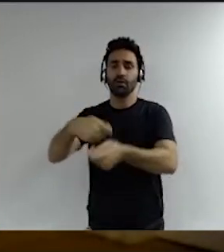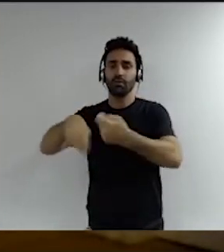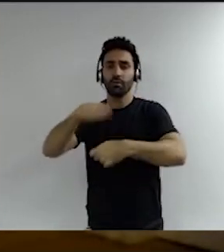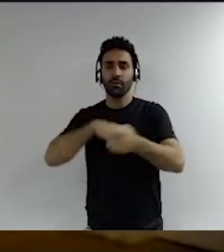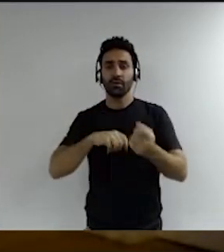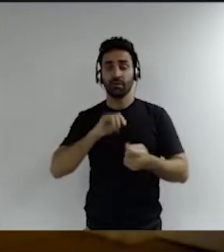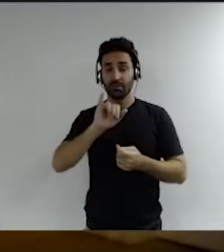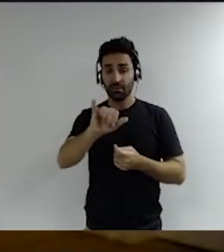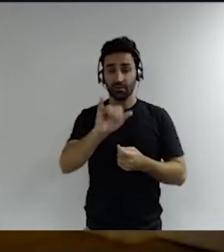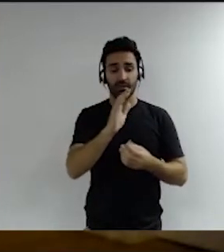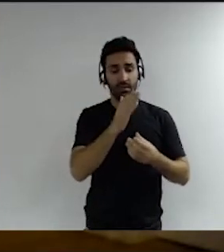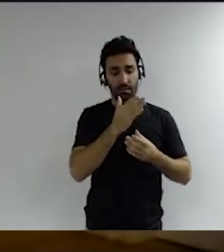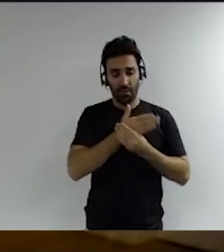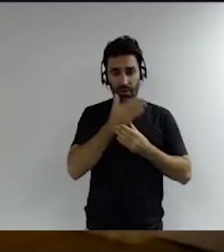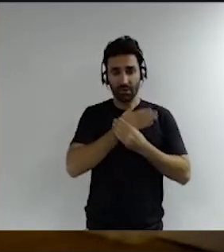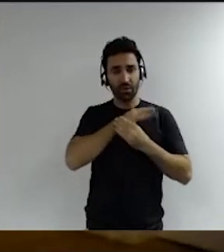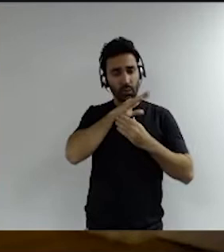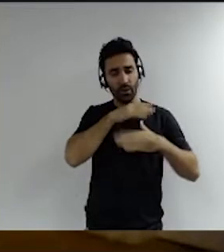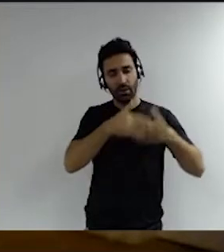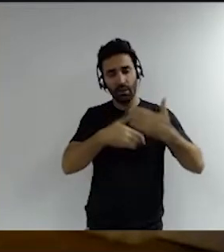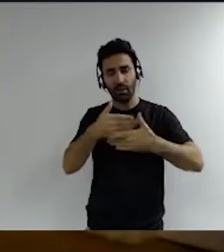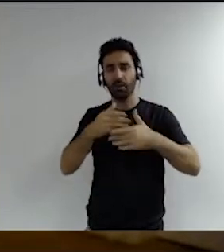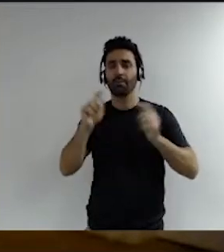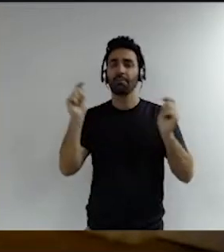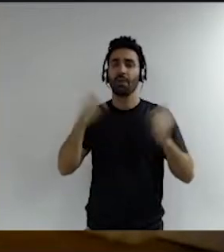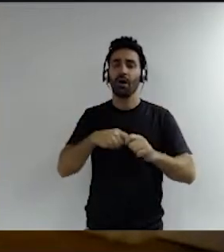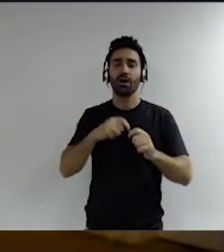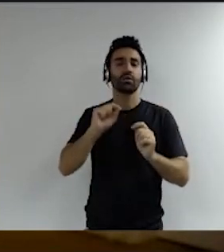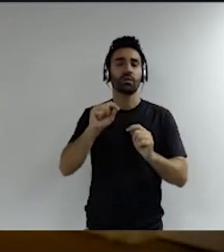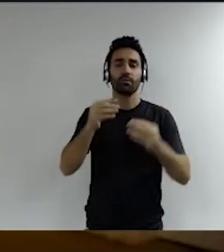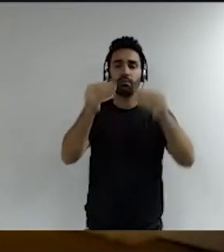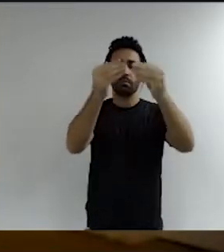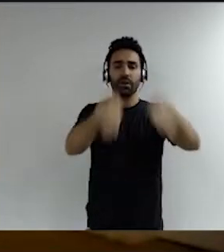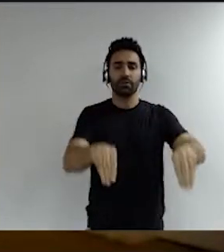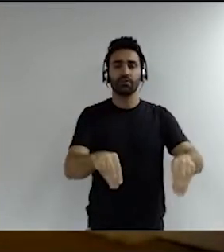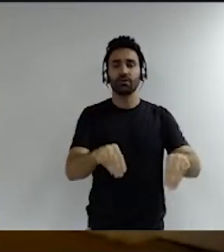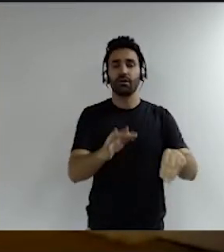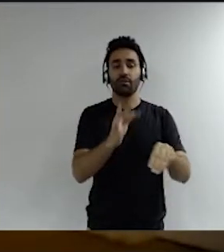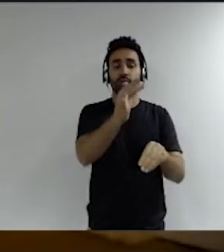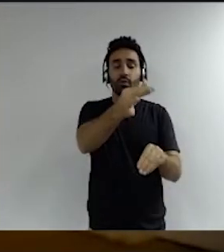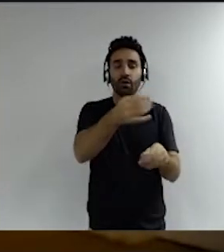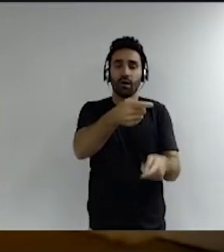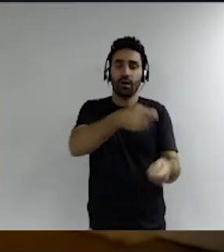mal conduzido pode fixar um precedente que impacta economicamente,